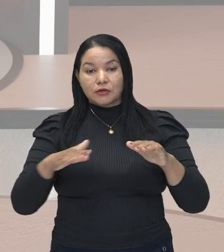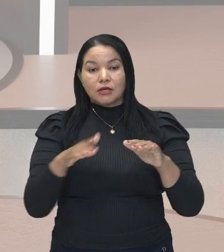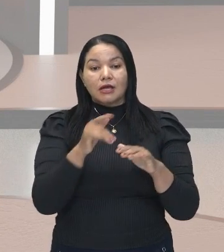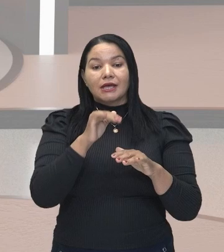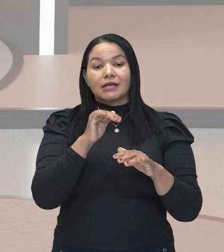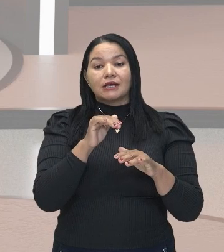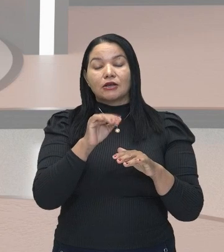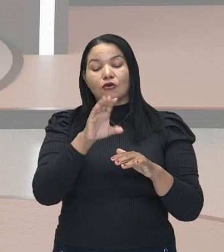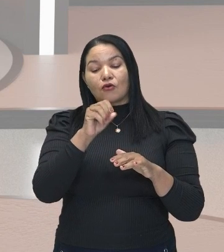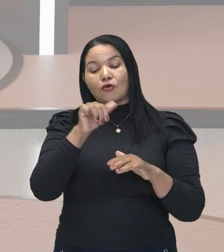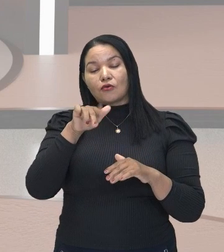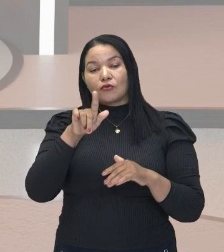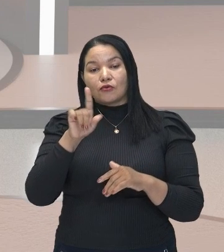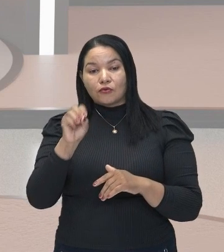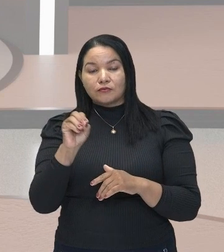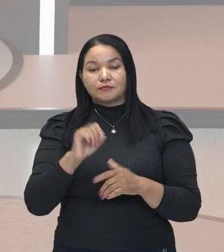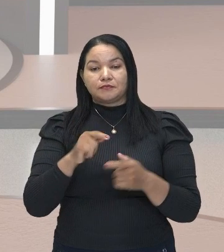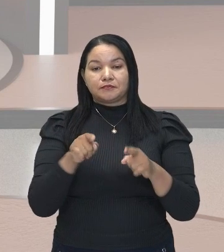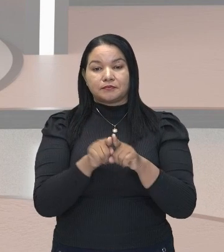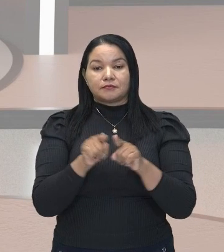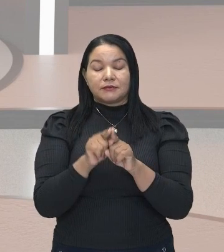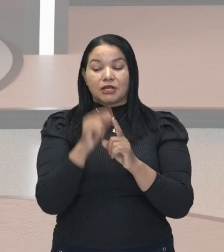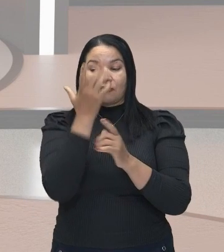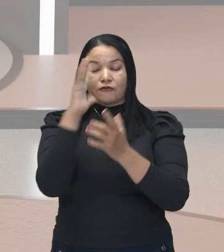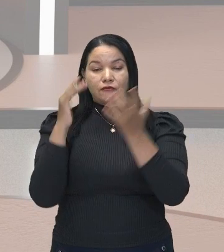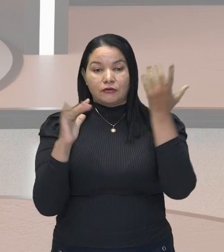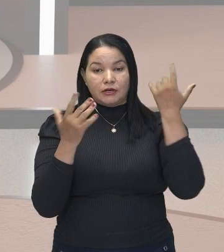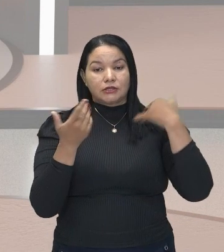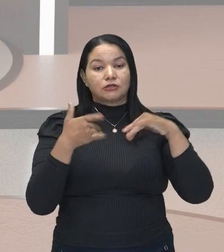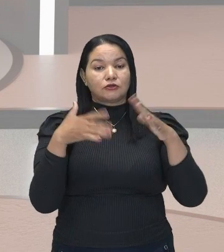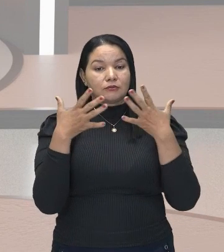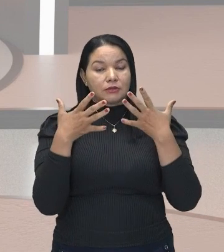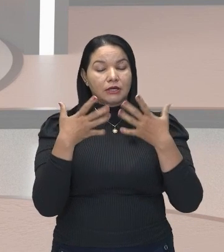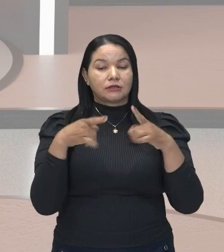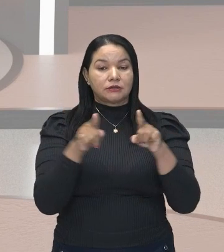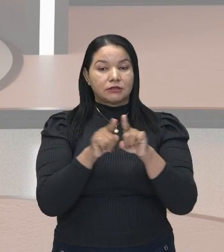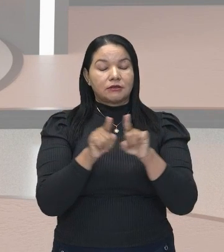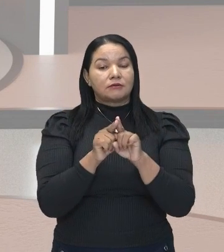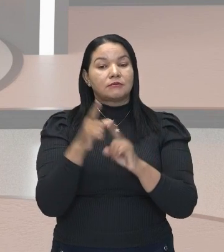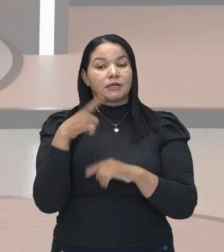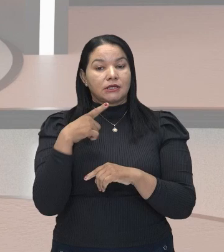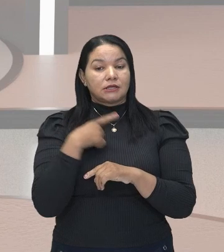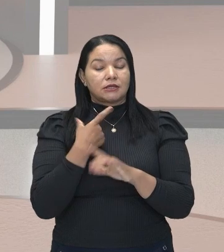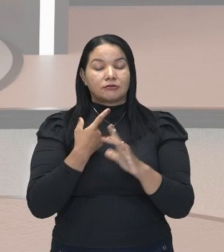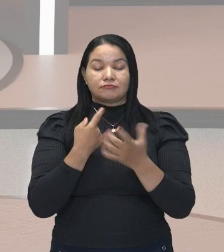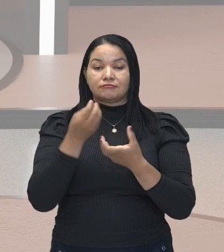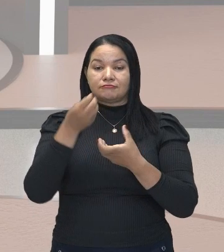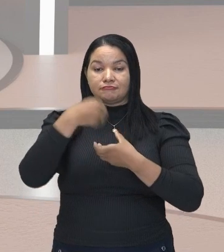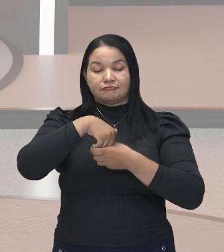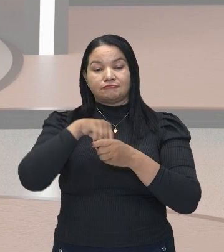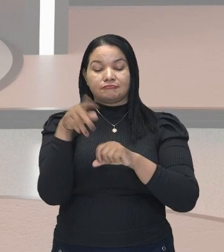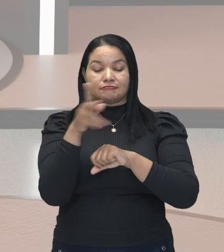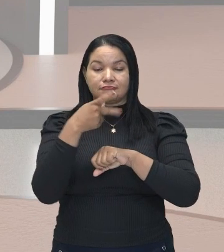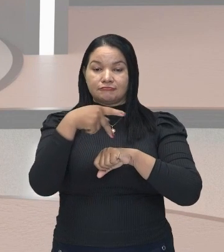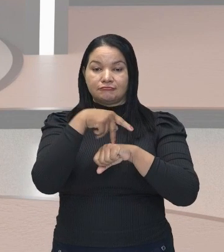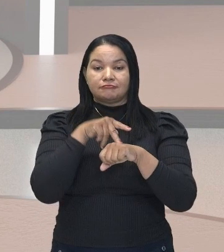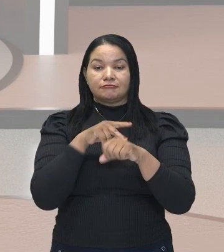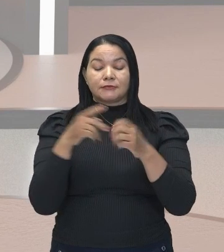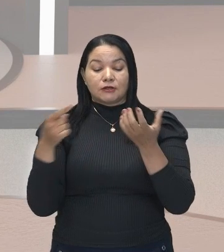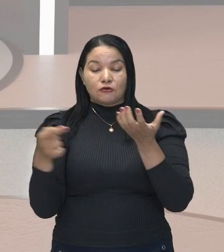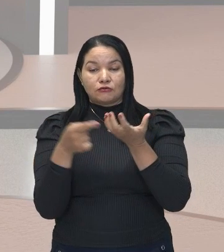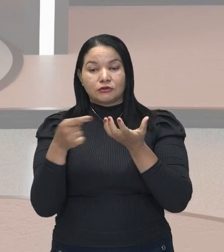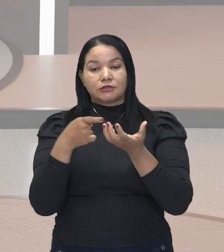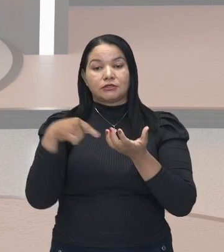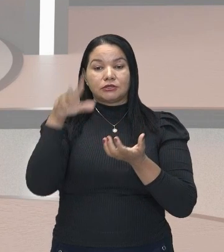tá? Então, a floresta tropical e equatorial também vai estar presente no continente africano. Mas, além disso, também